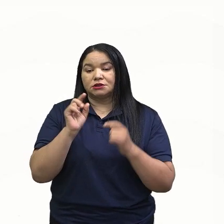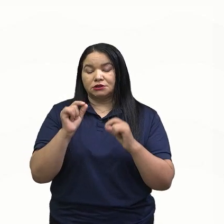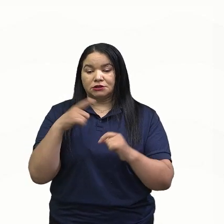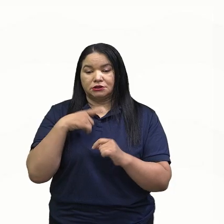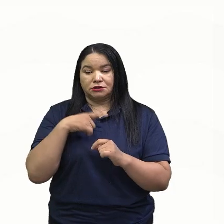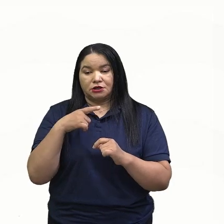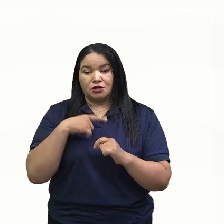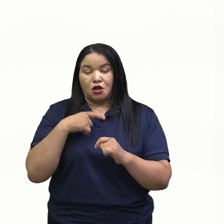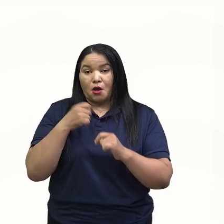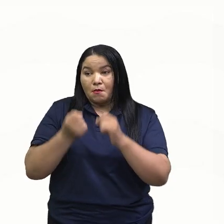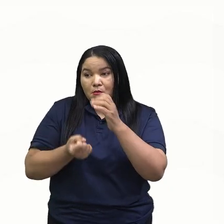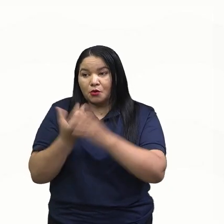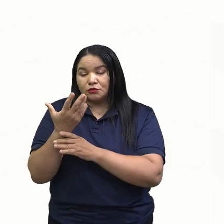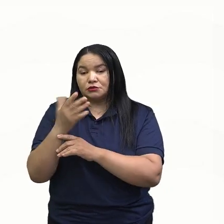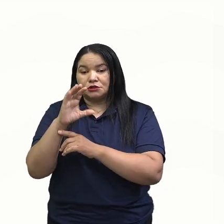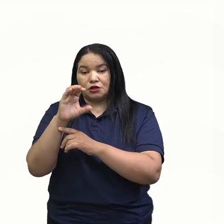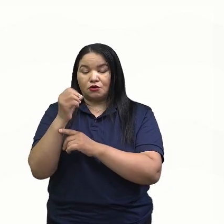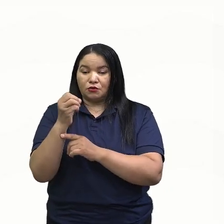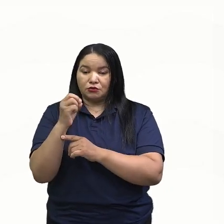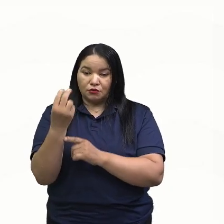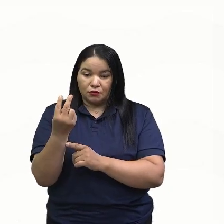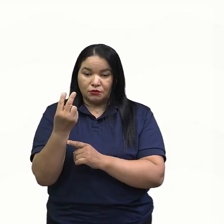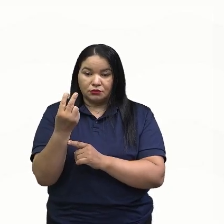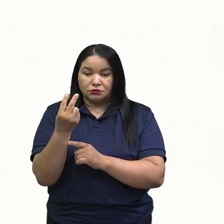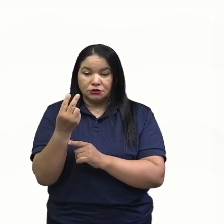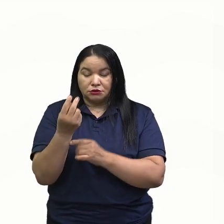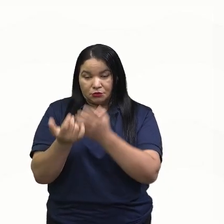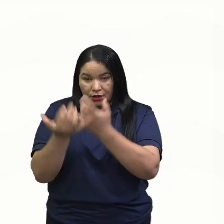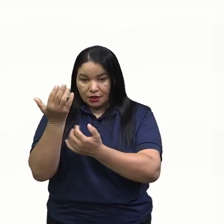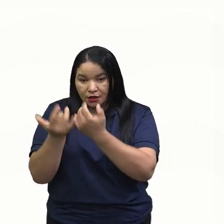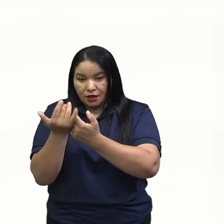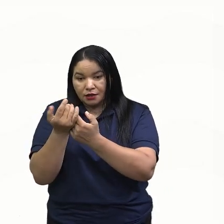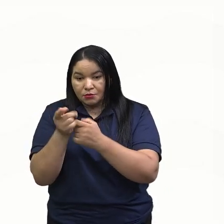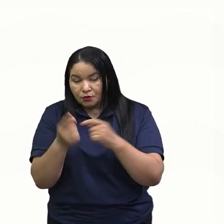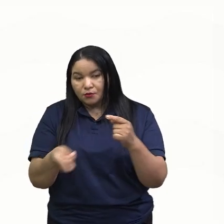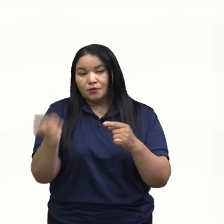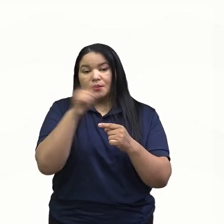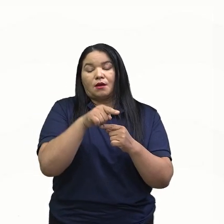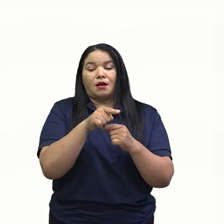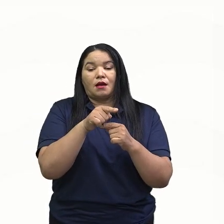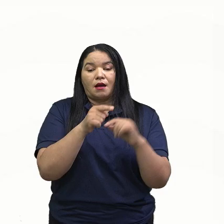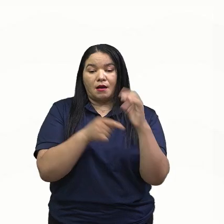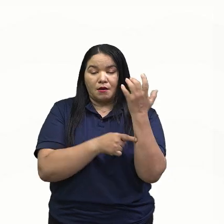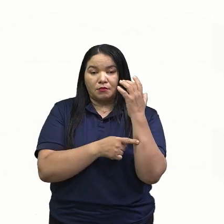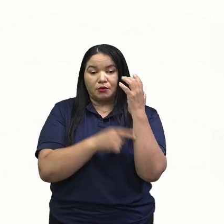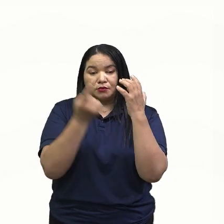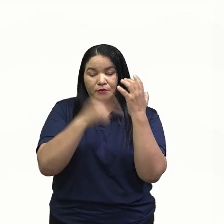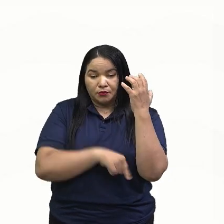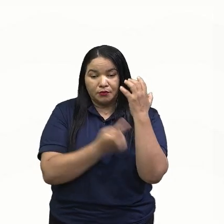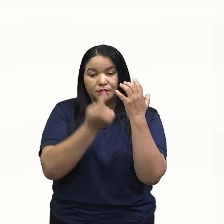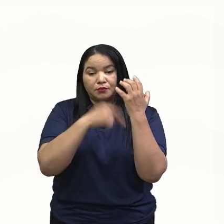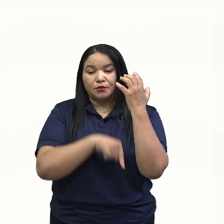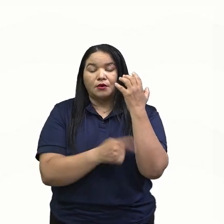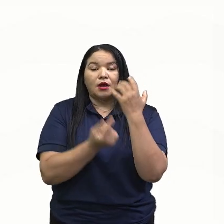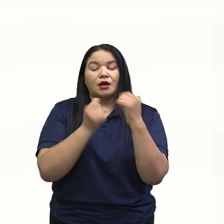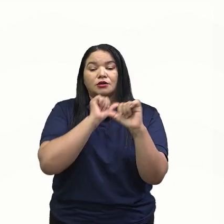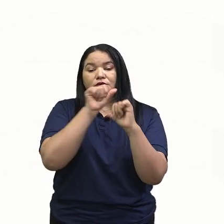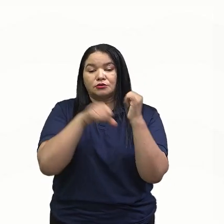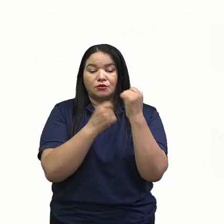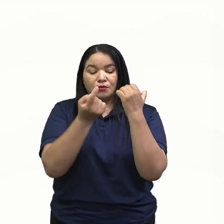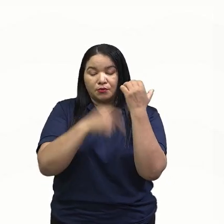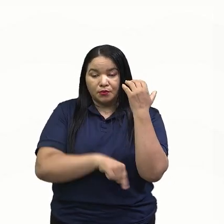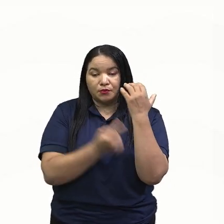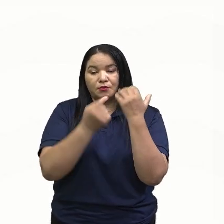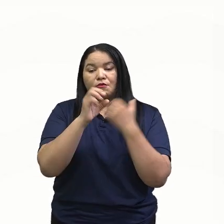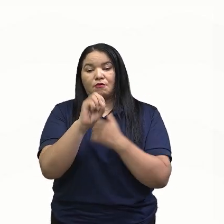CO2 é produzido aqui pela queima, as plantas convertem esse CO2 em oxigênio novamente, que é utilizado